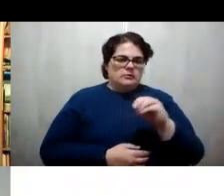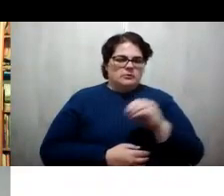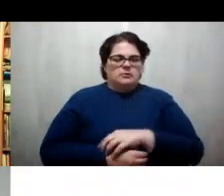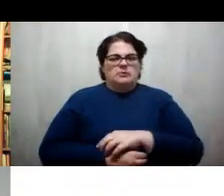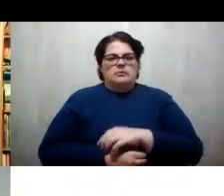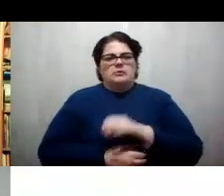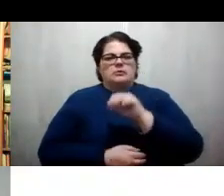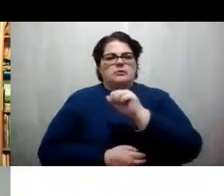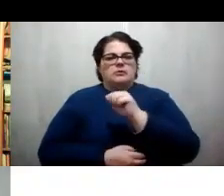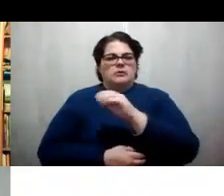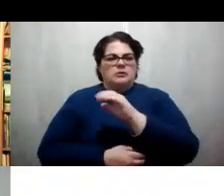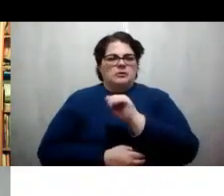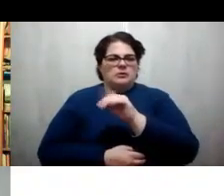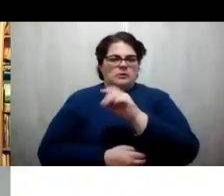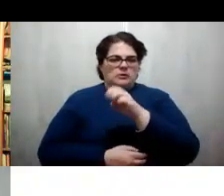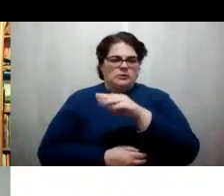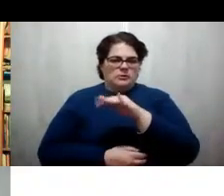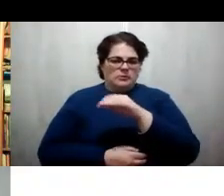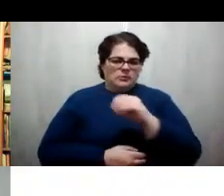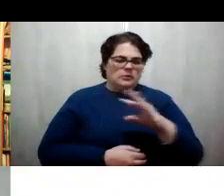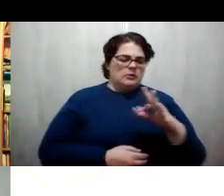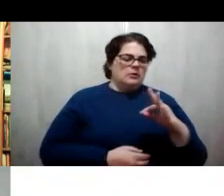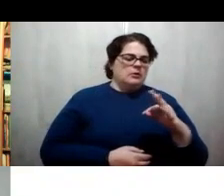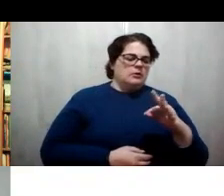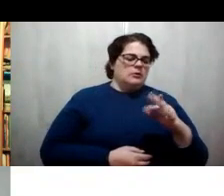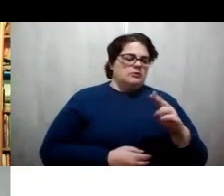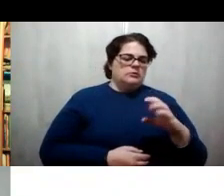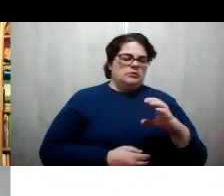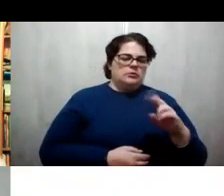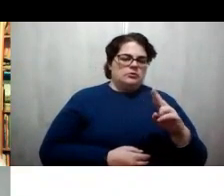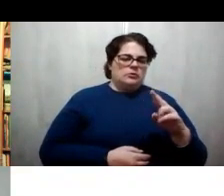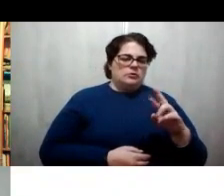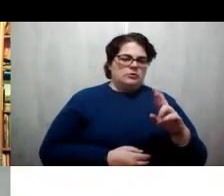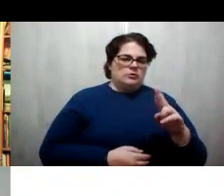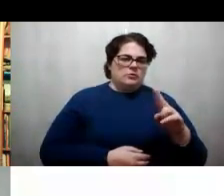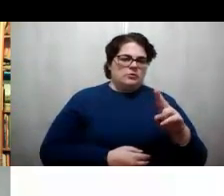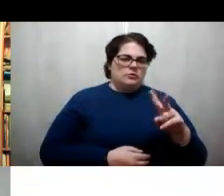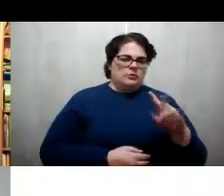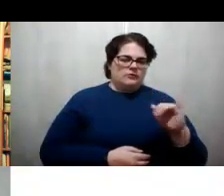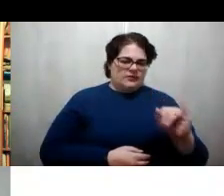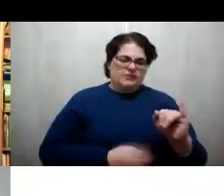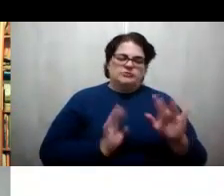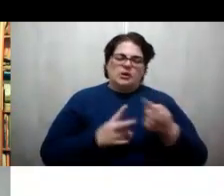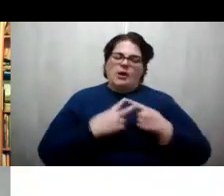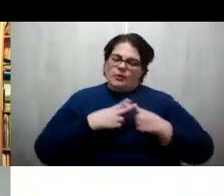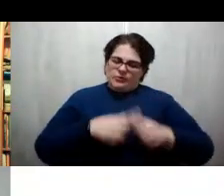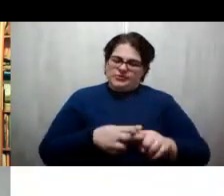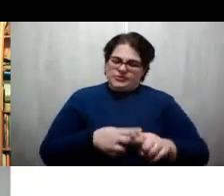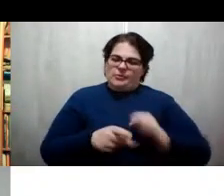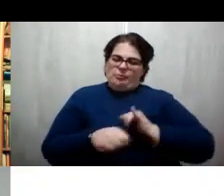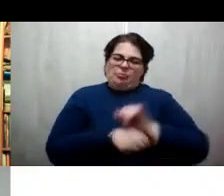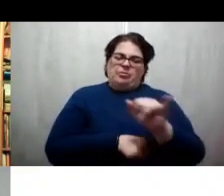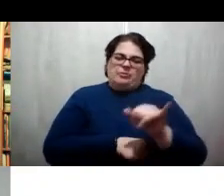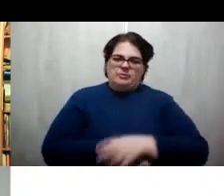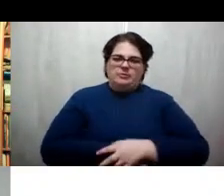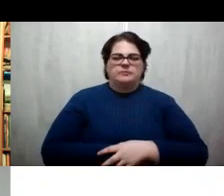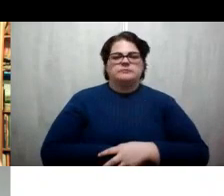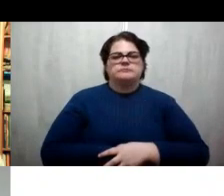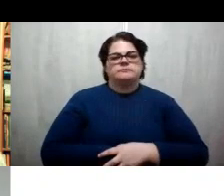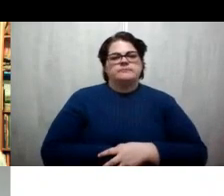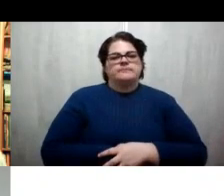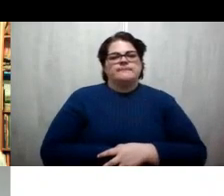do Tucuruvi e não Ah. do Tatuapé. Já corrigido em tempo. Pronto. Então, as perguntas que estão